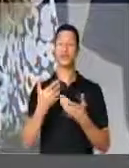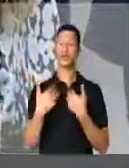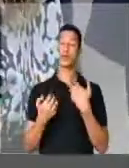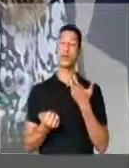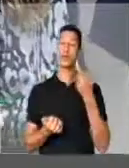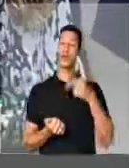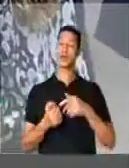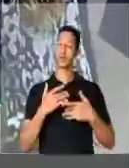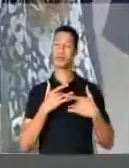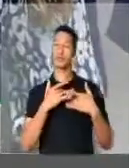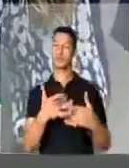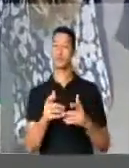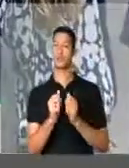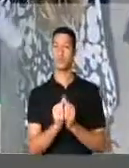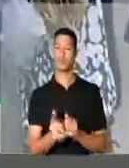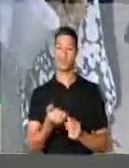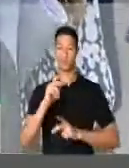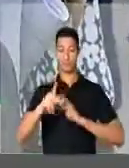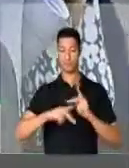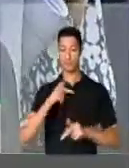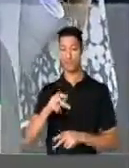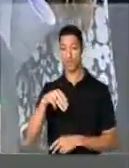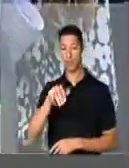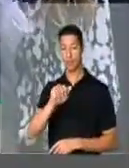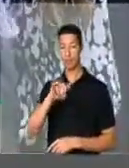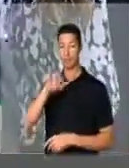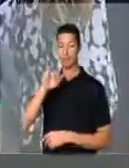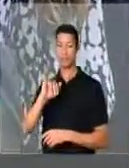aqui me solidarizar com a população de